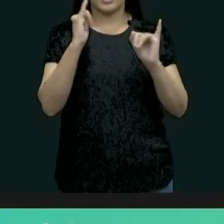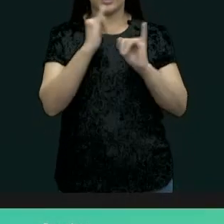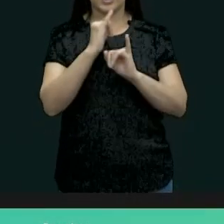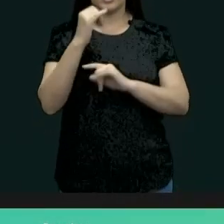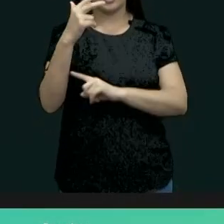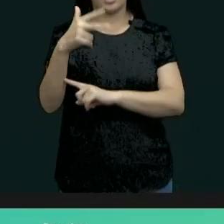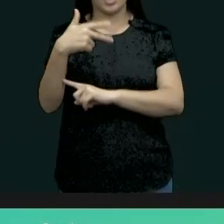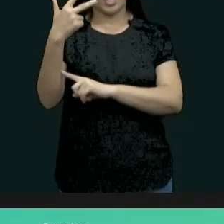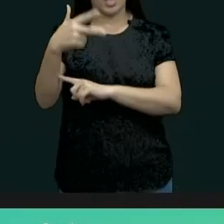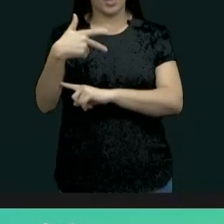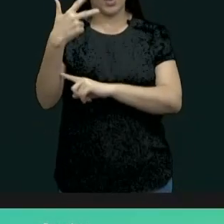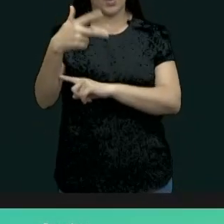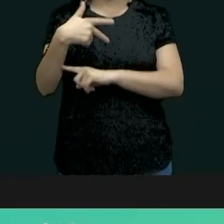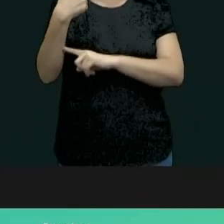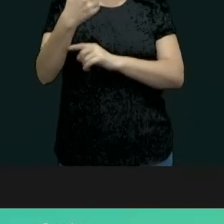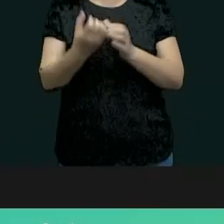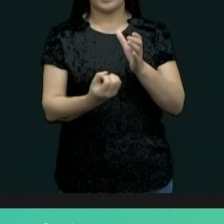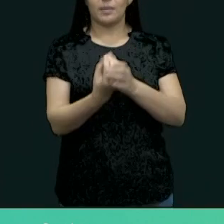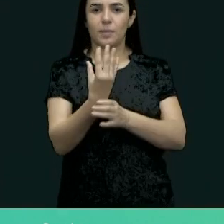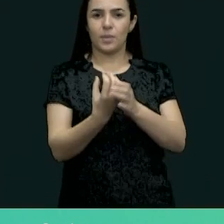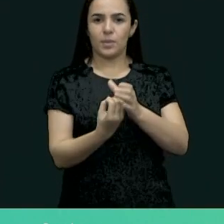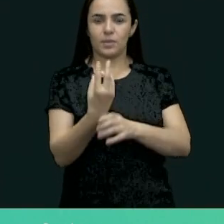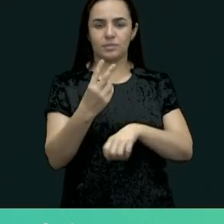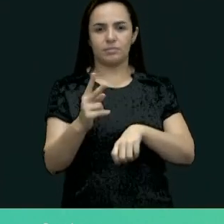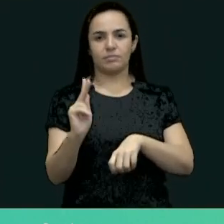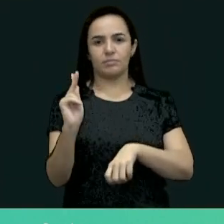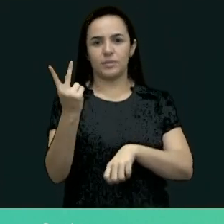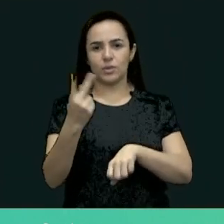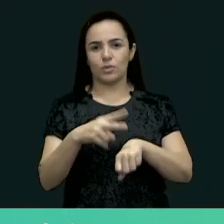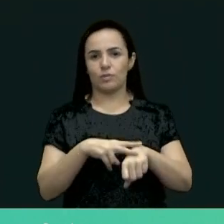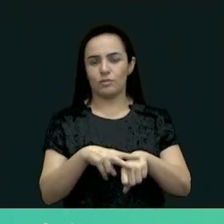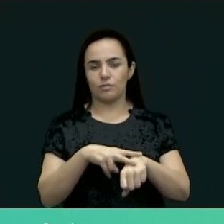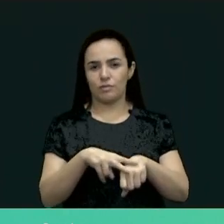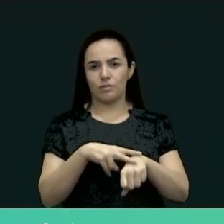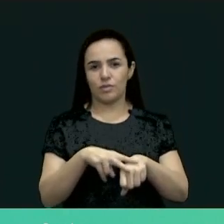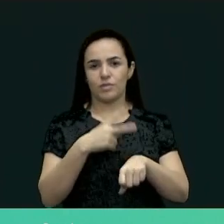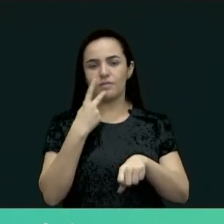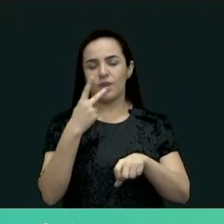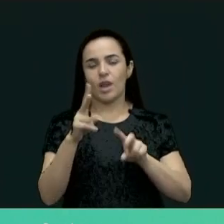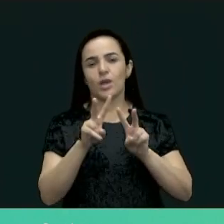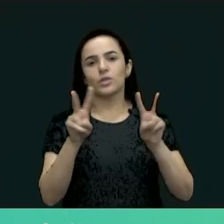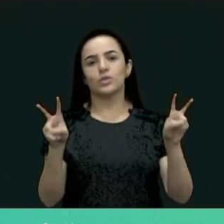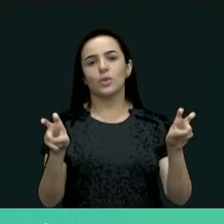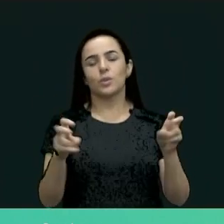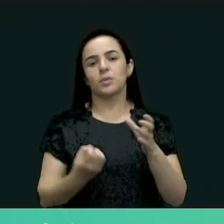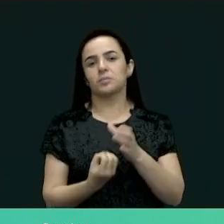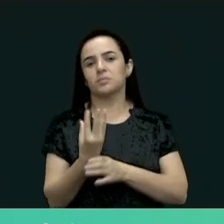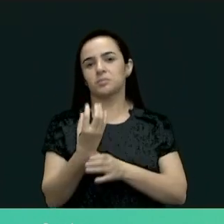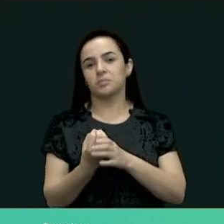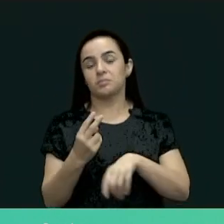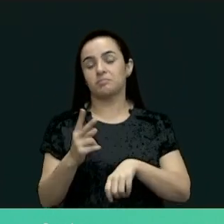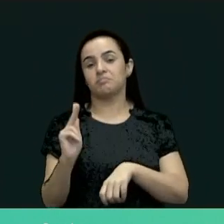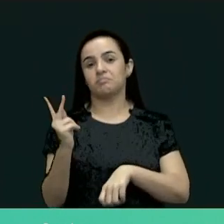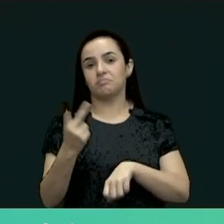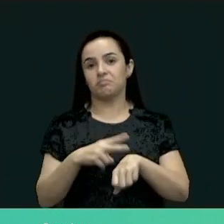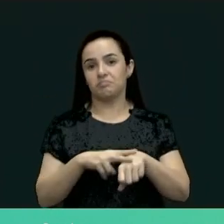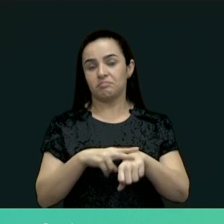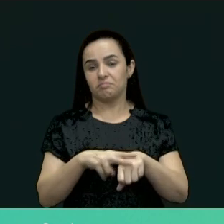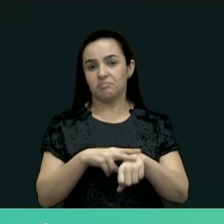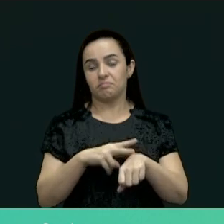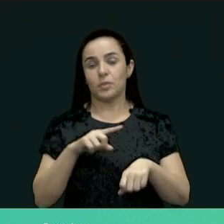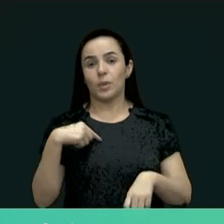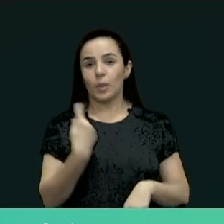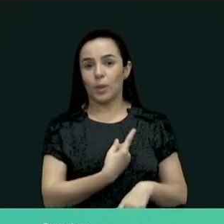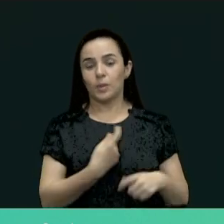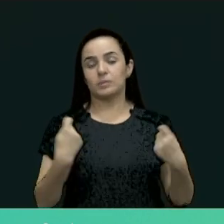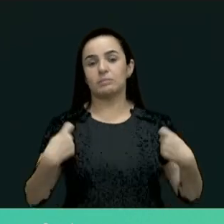na produção do hidrogênio verde. Quando nós estamos falando da produção do hidrogênio verde, necessariamente nós